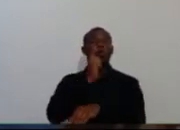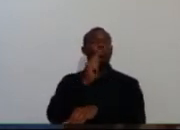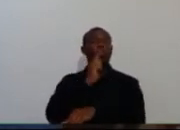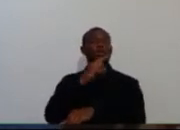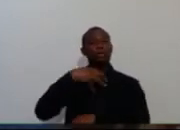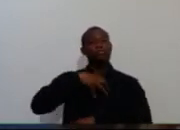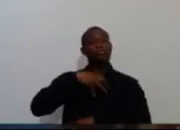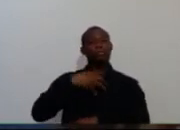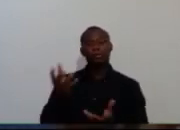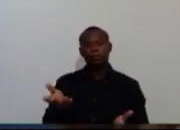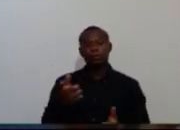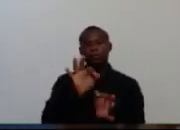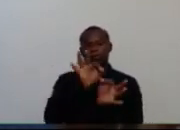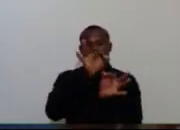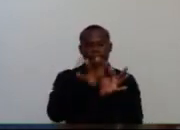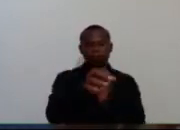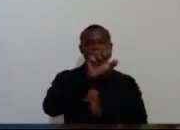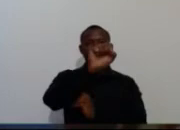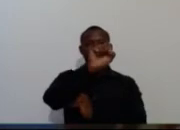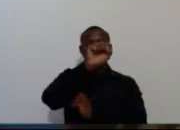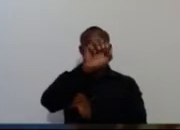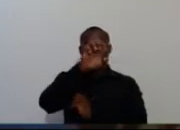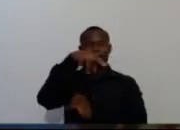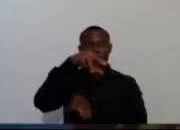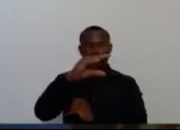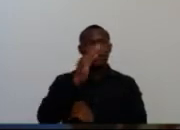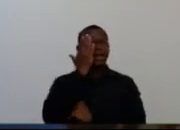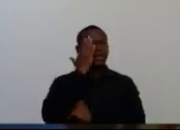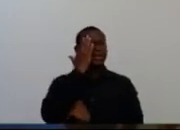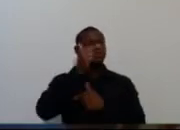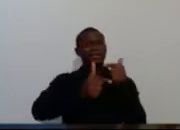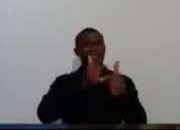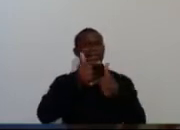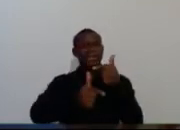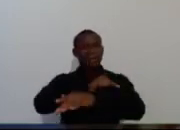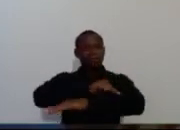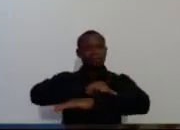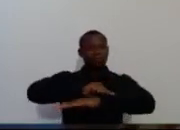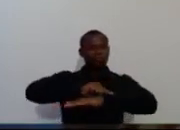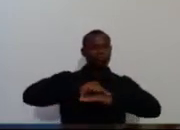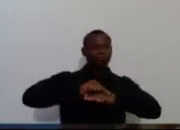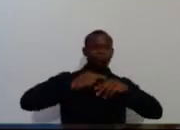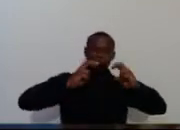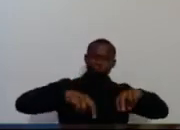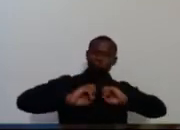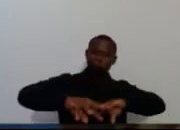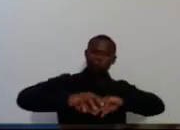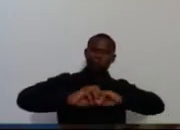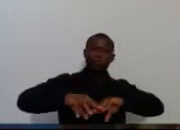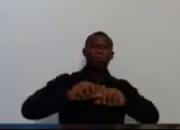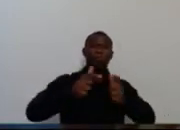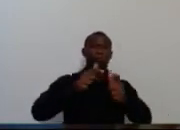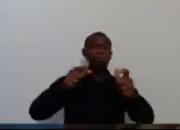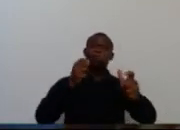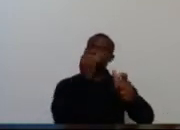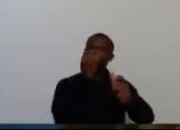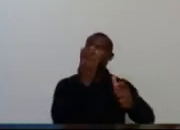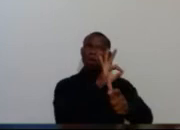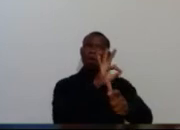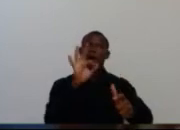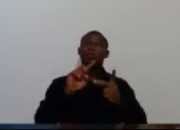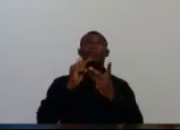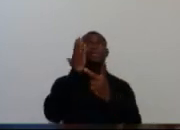presencial também é grandioso, mas nesse momento nós estamos com cursos